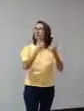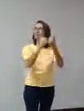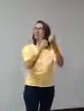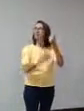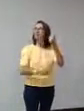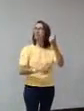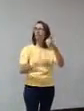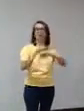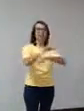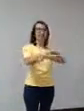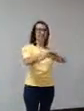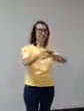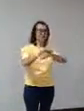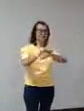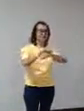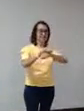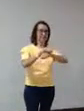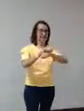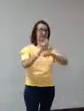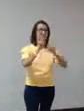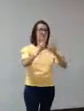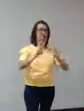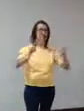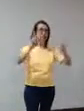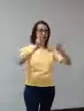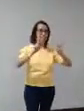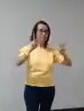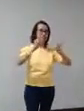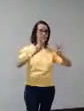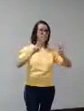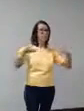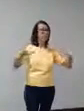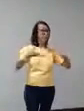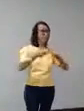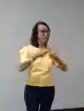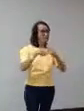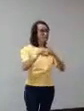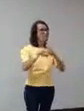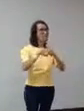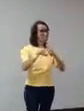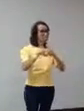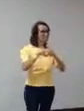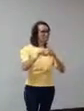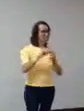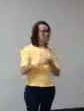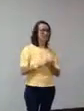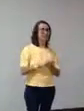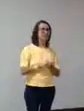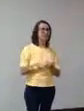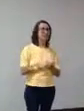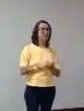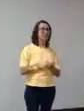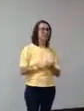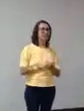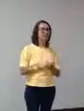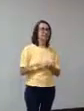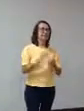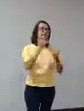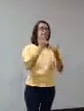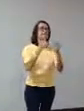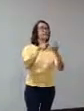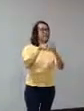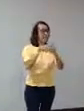de Artes Visuais. Maravilhoso. Aí ele fez uma série, então, que fez parte da